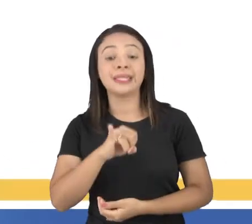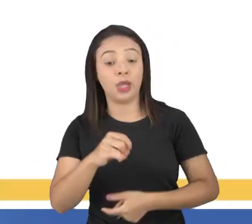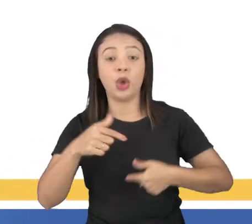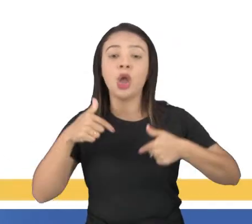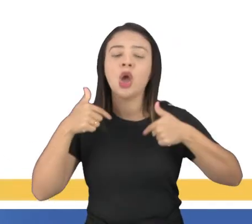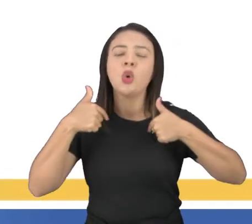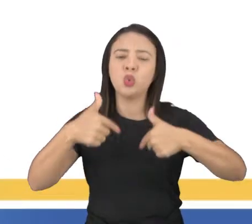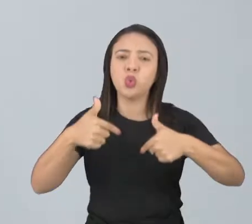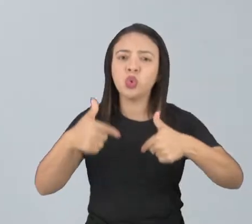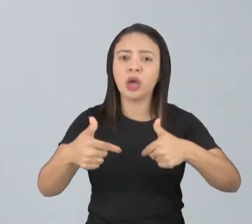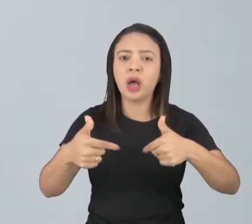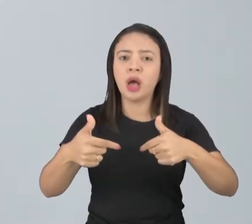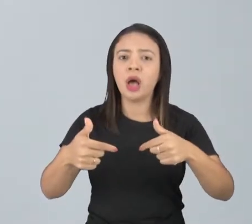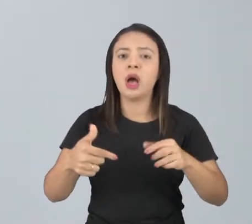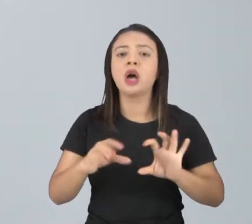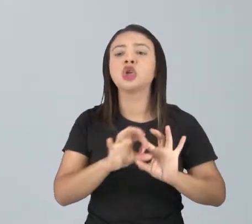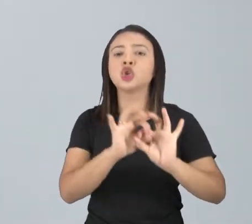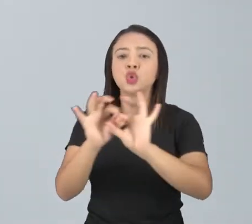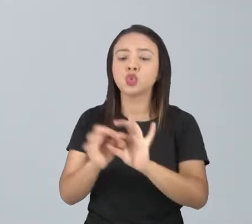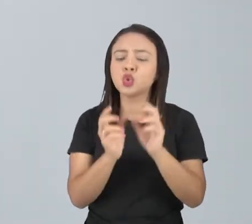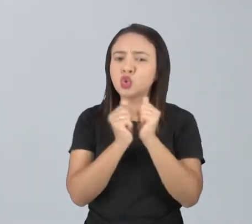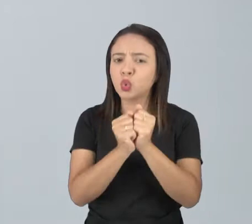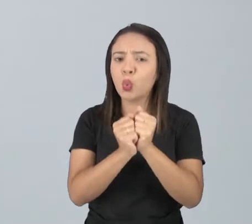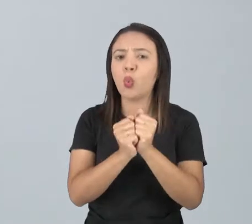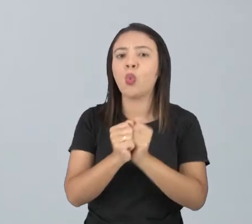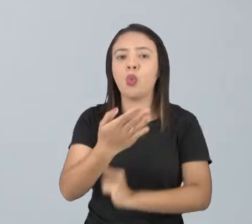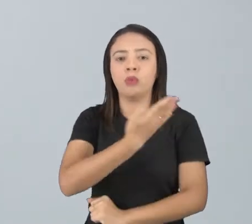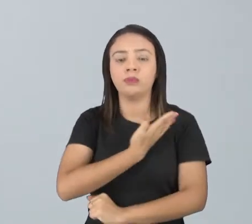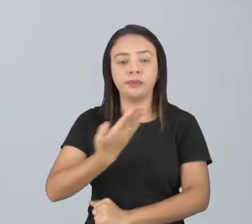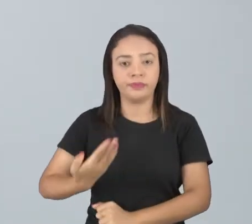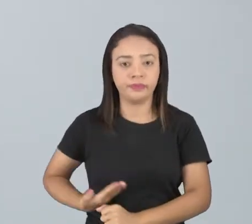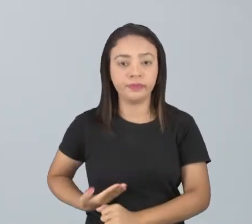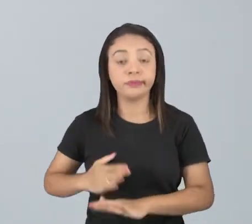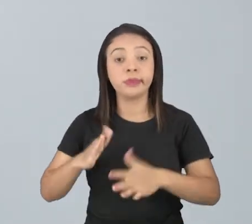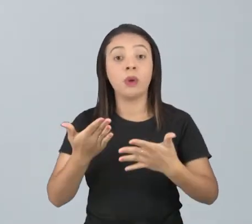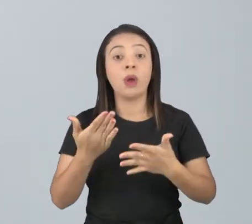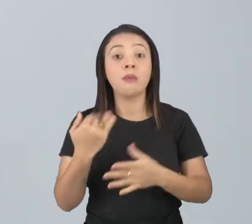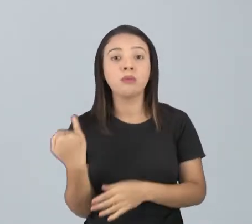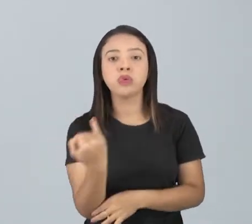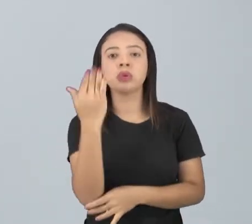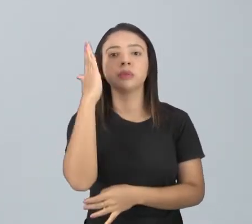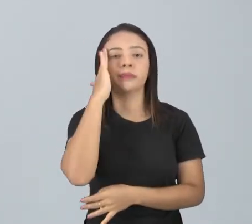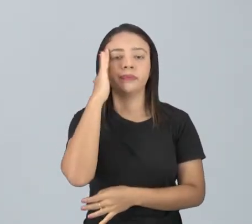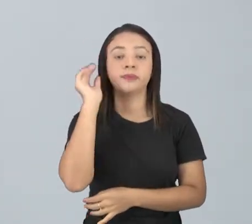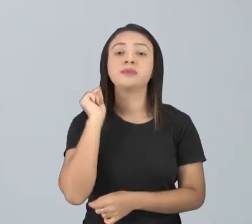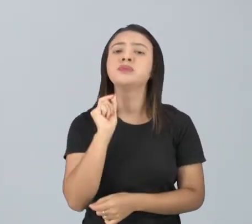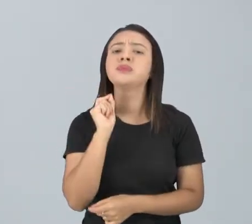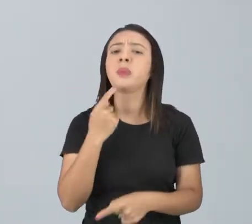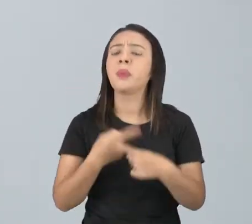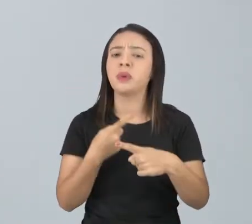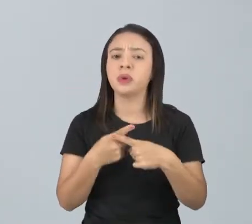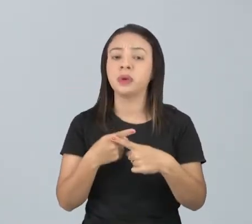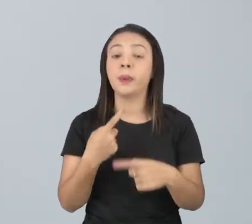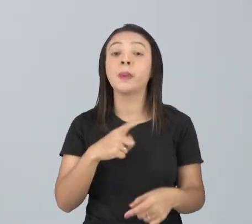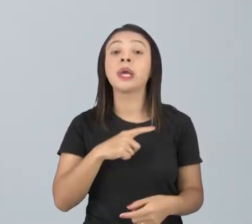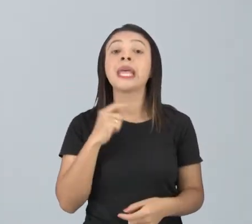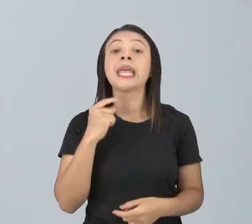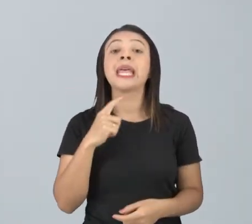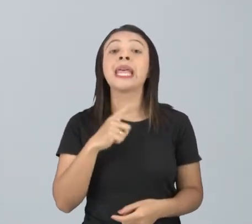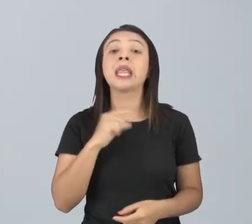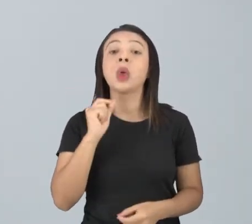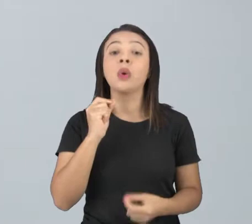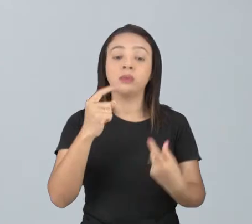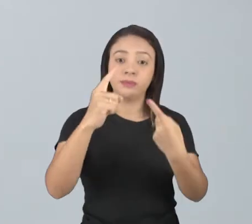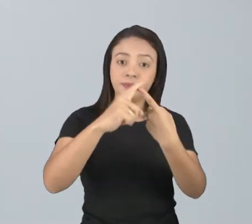identifica. Então, são conceitos muito importantes da gente entender aqui, por quê? Primeiro, a gente tem duas distinções, que